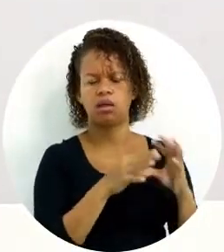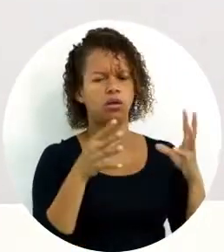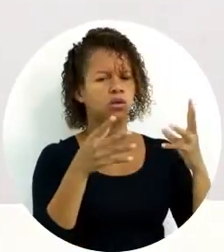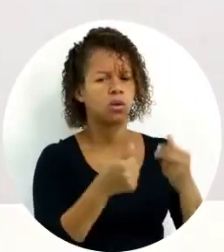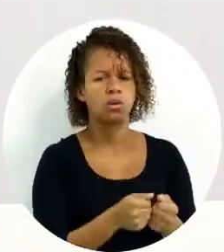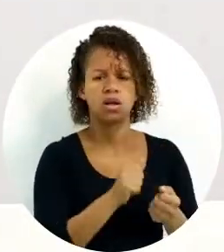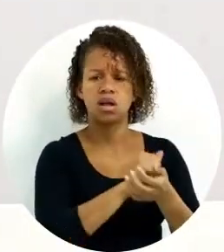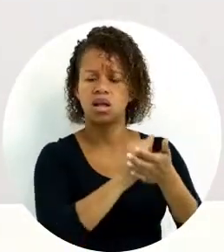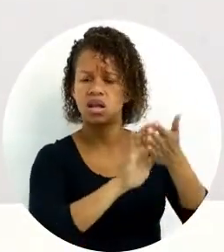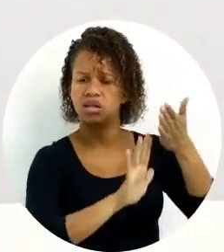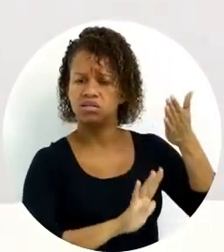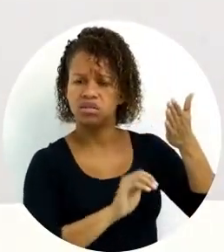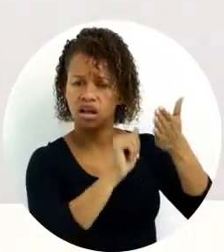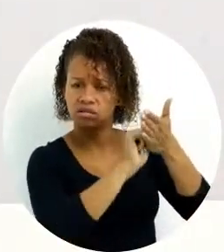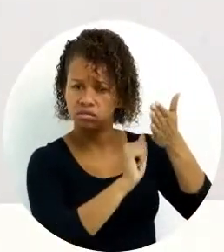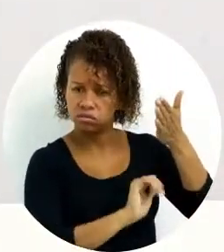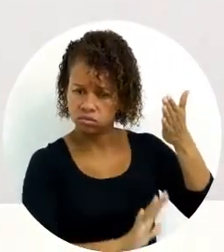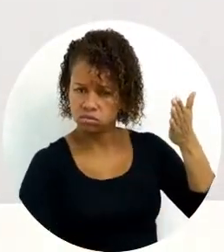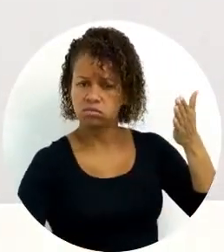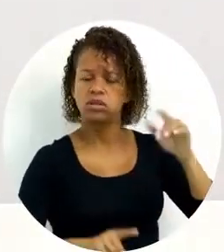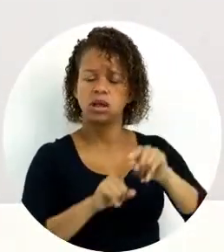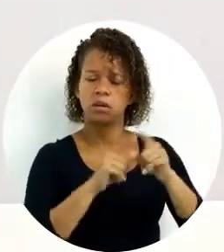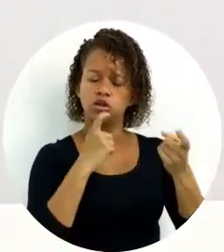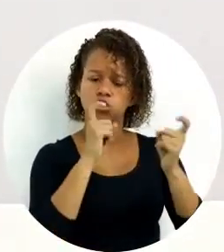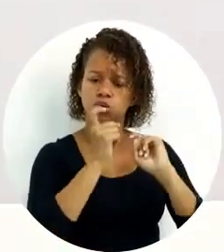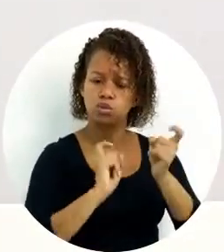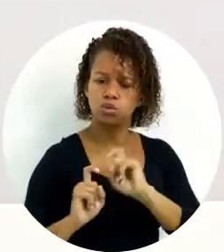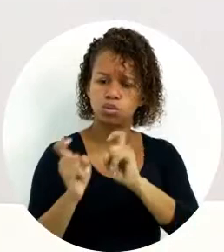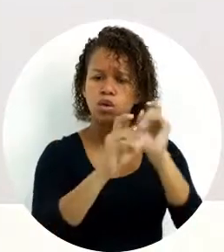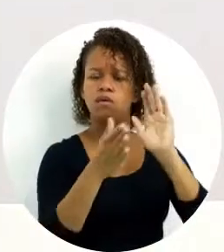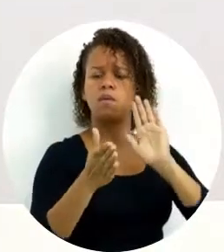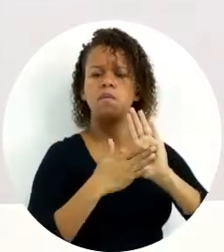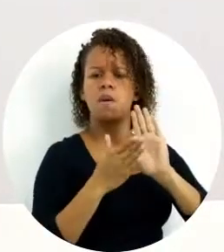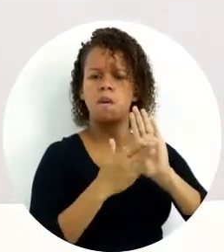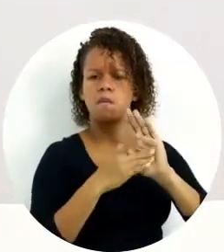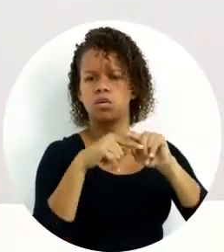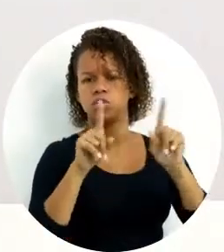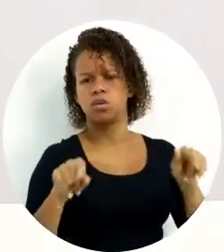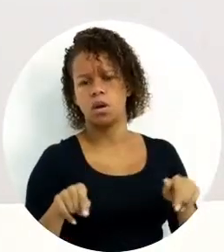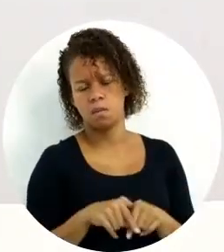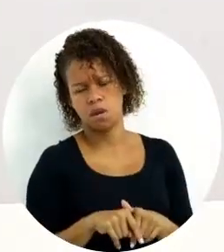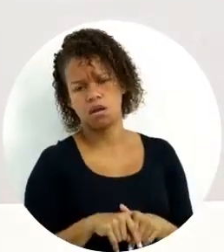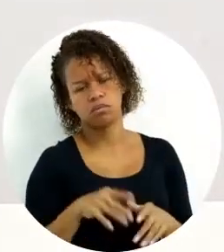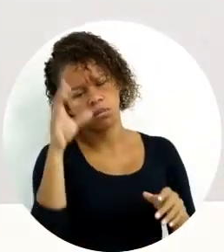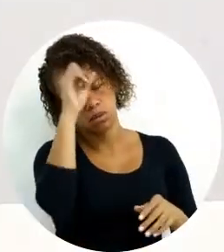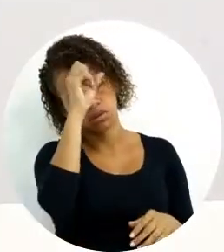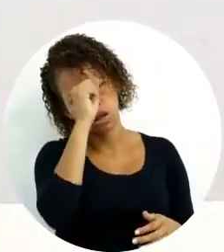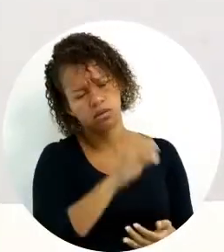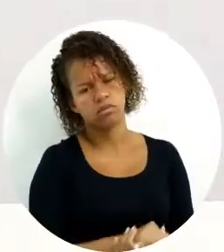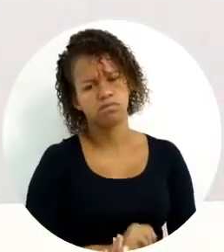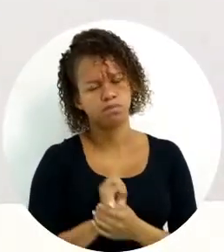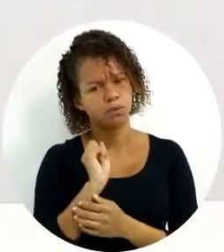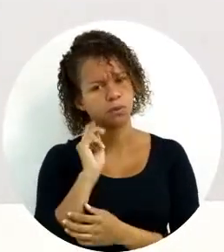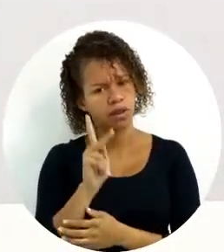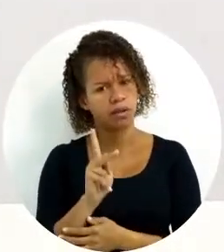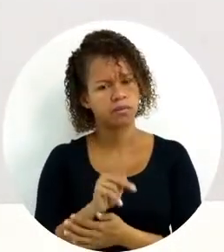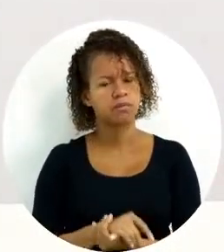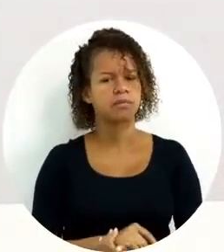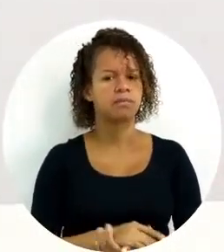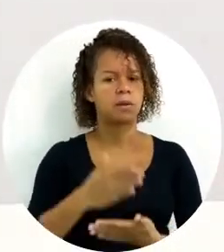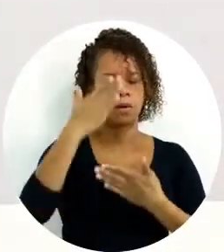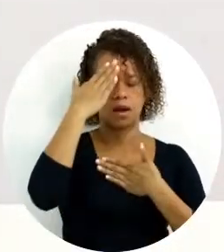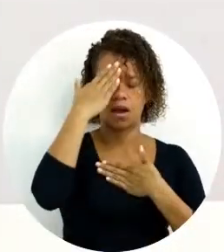realizem as atividades e realize as discussões que foram propostas no ambiente virtual de aprendizagem. Ok?